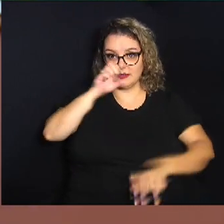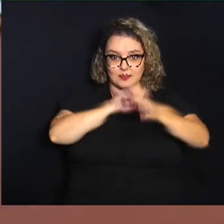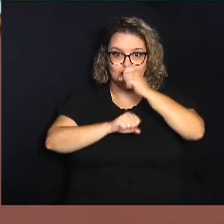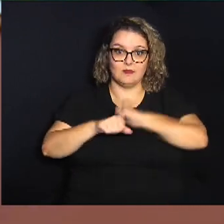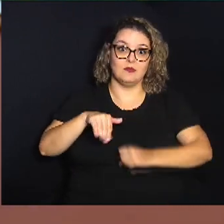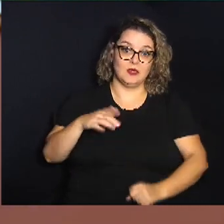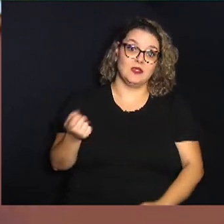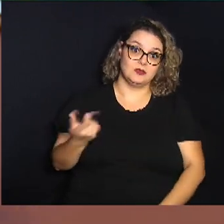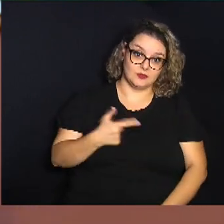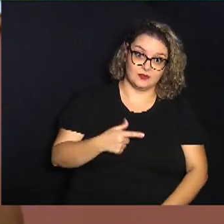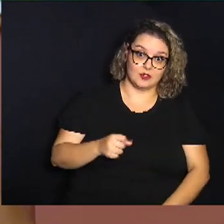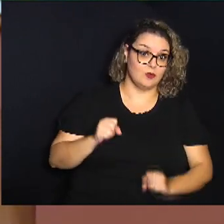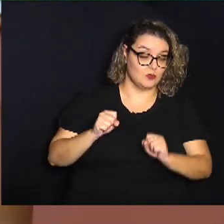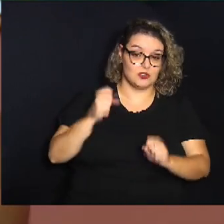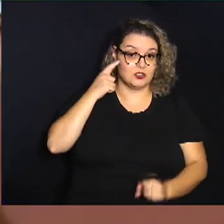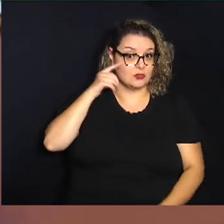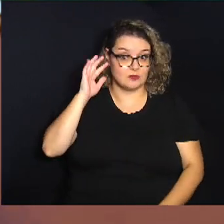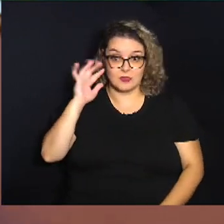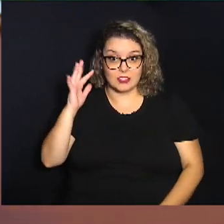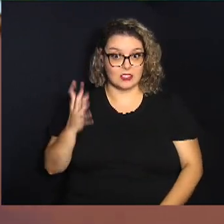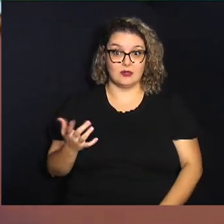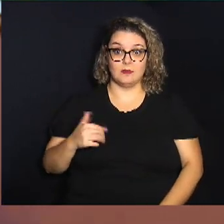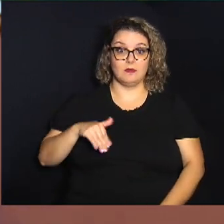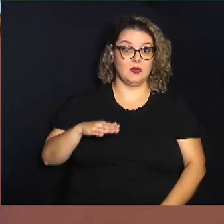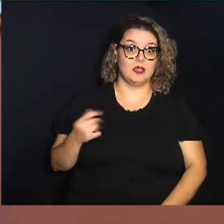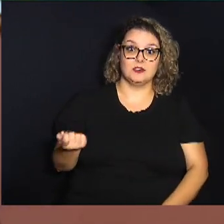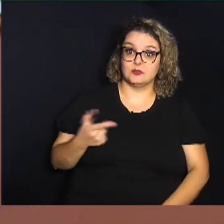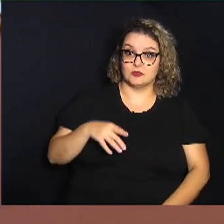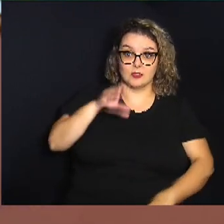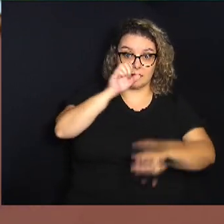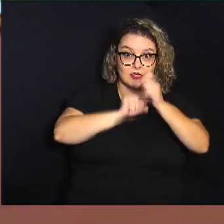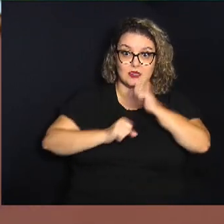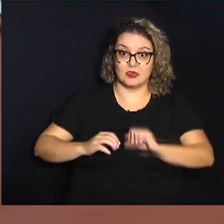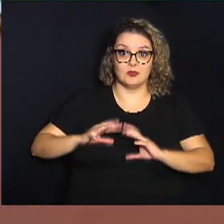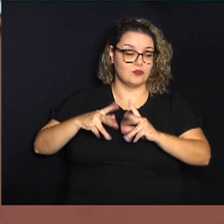mais do que eu poderia imaginar, mais do que eu poderia aprender na minha vida toda.